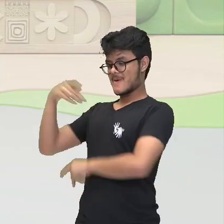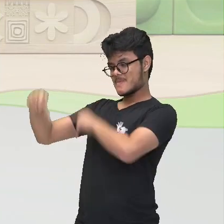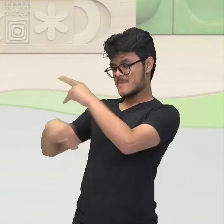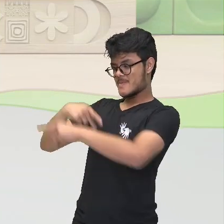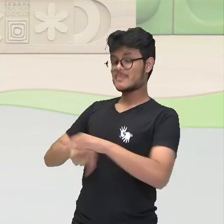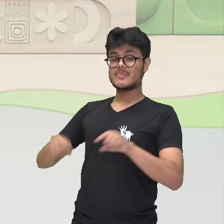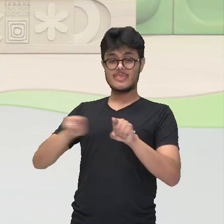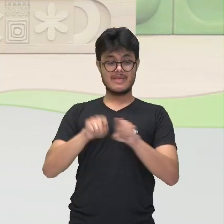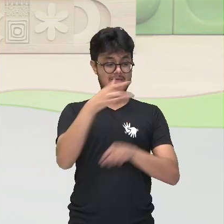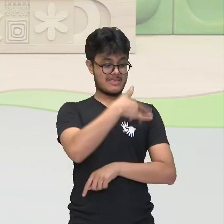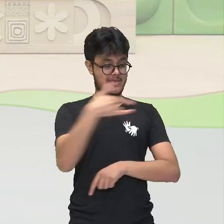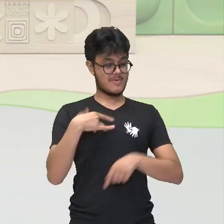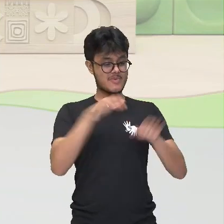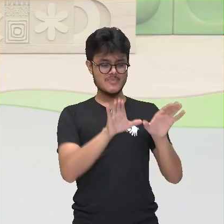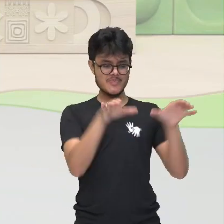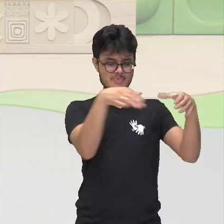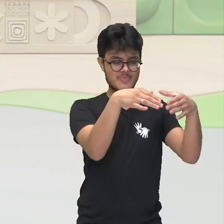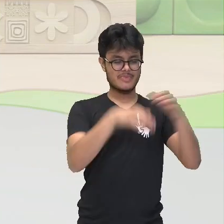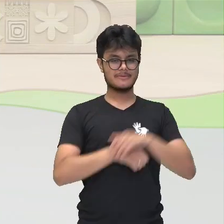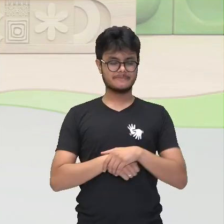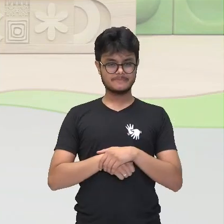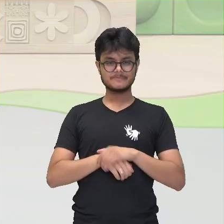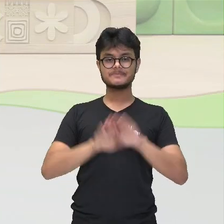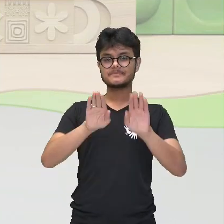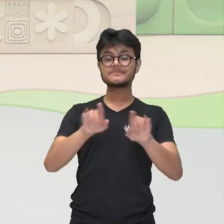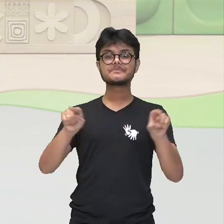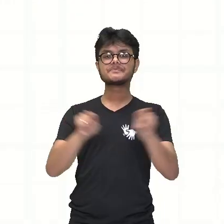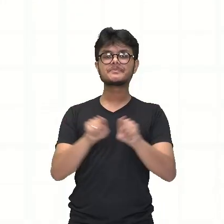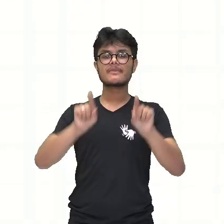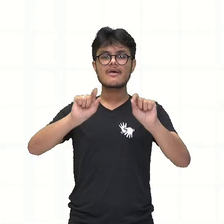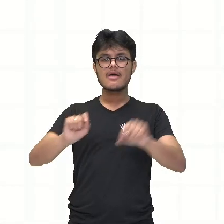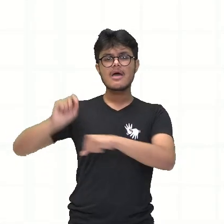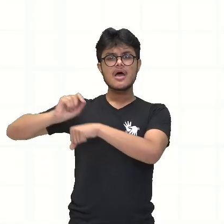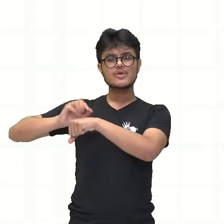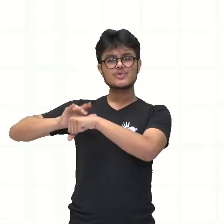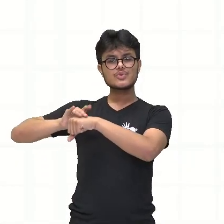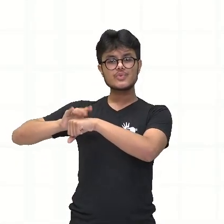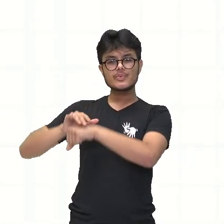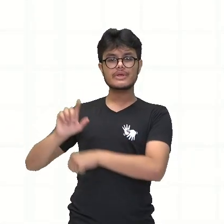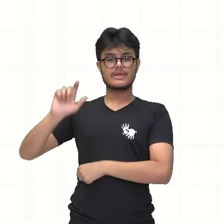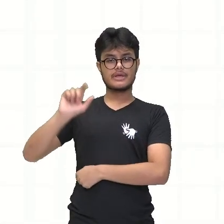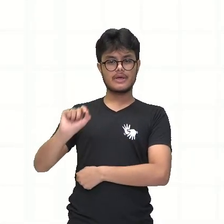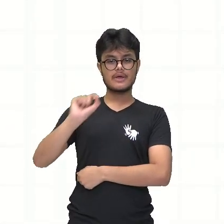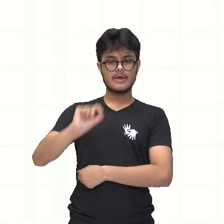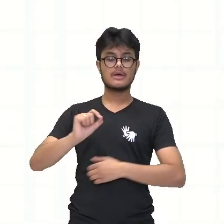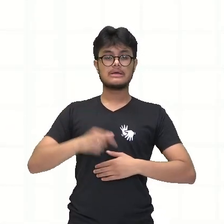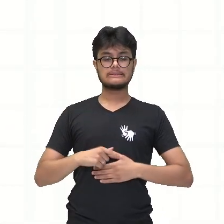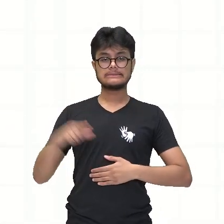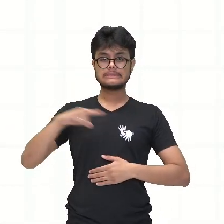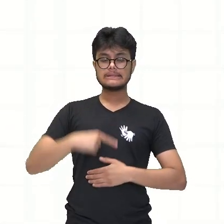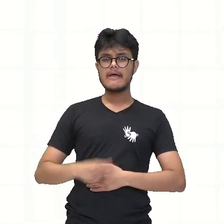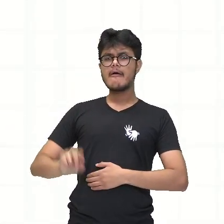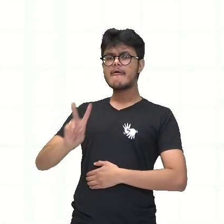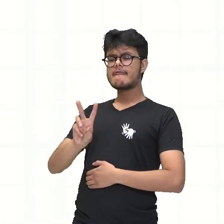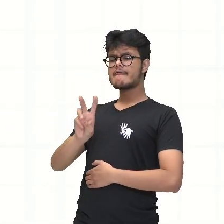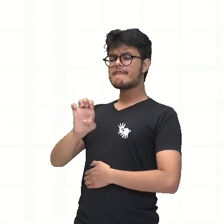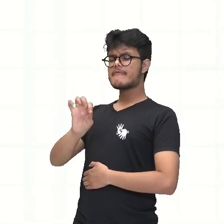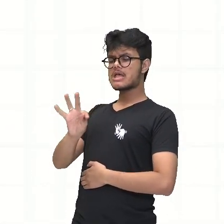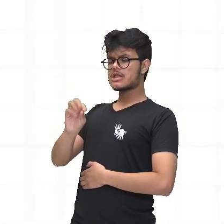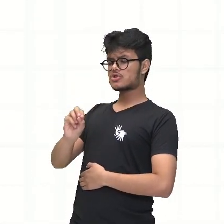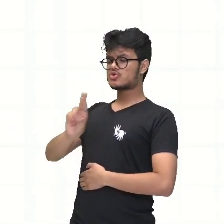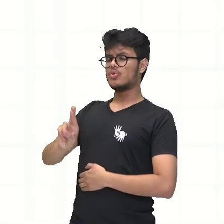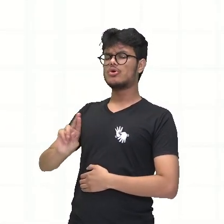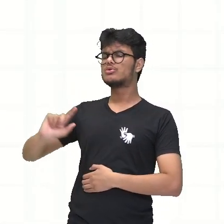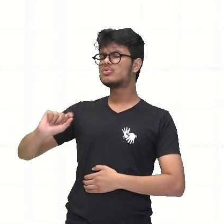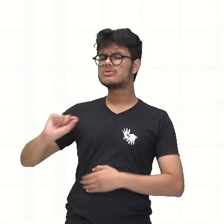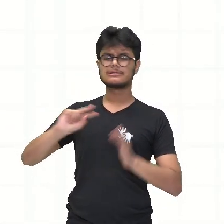e coletiva. Vamos observar também sobre as doenças que são transmitidas por vetores. Né? Então, nós